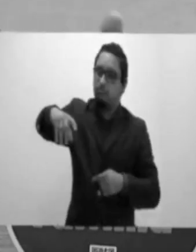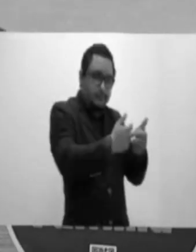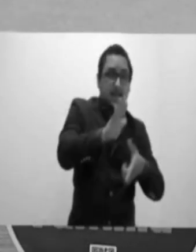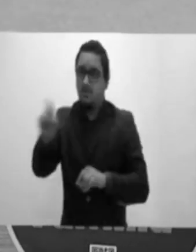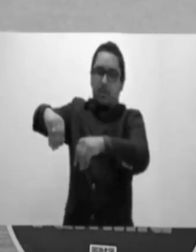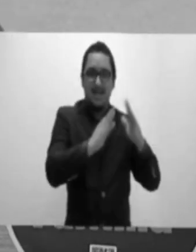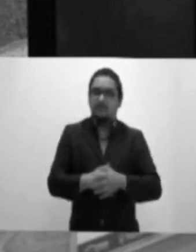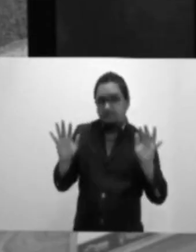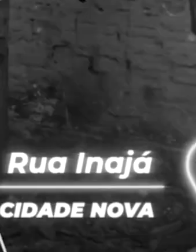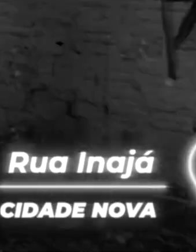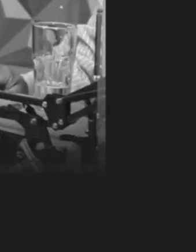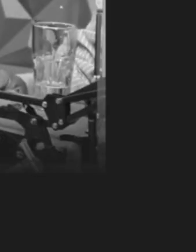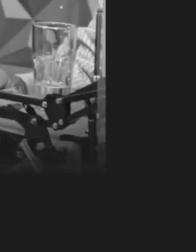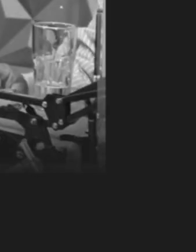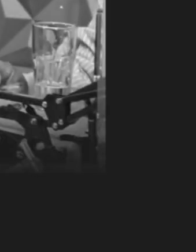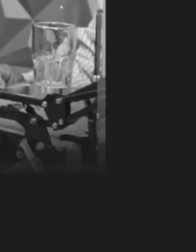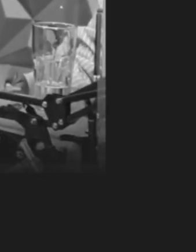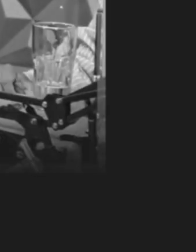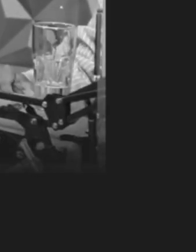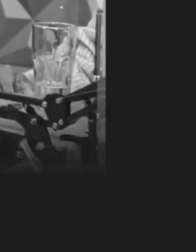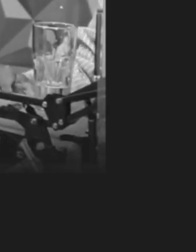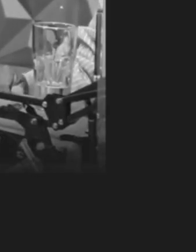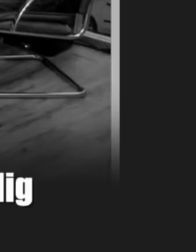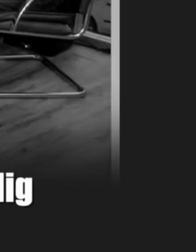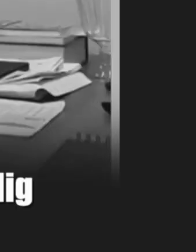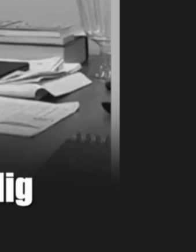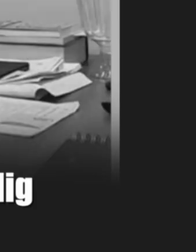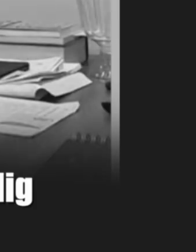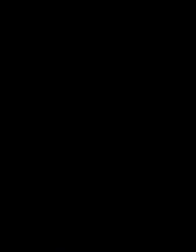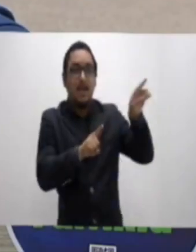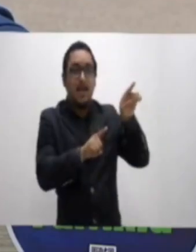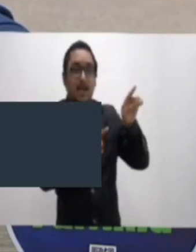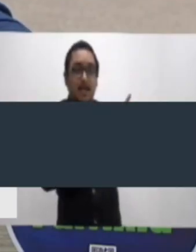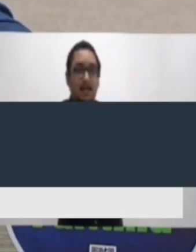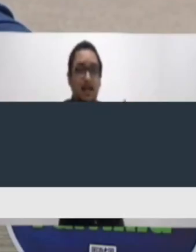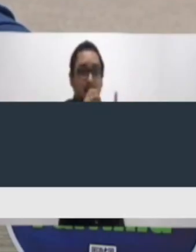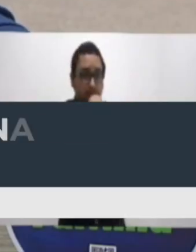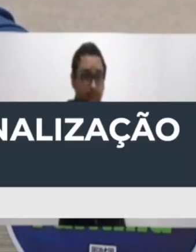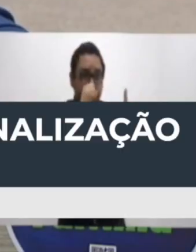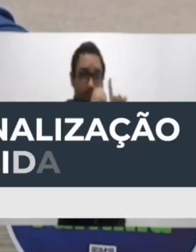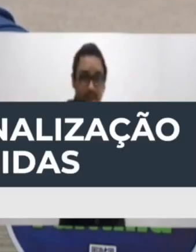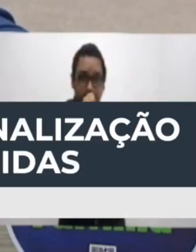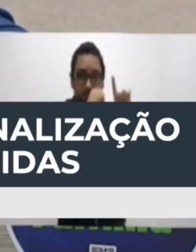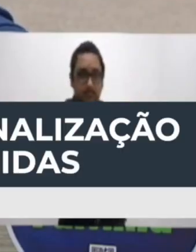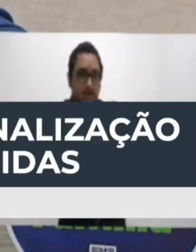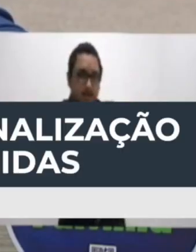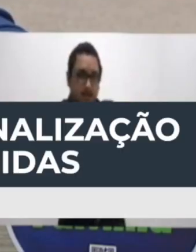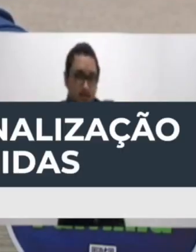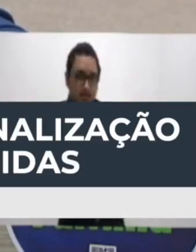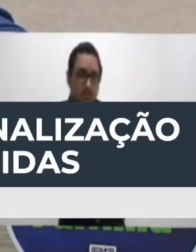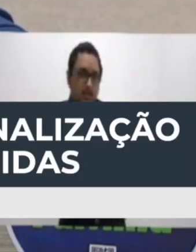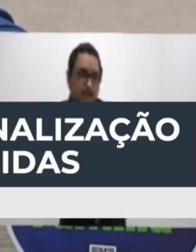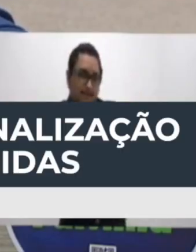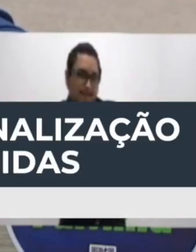sejam bem-vindos ao resumo de atividades desta semana do vereador Raif Matos. Em plenário, o vereador Raif responde ao